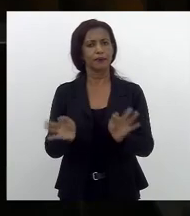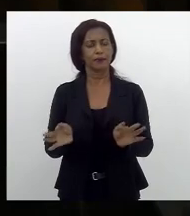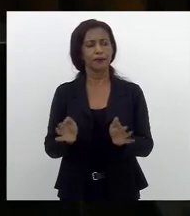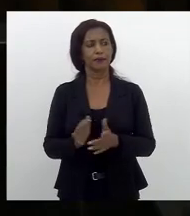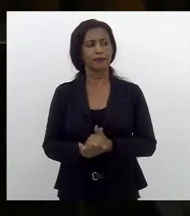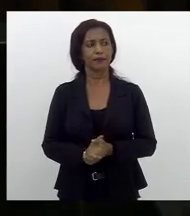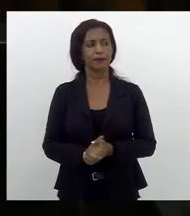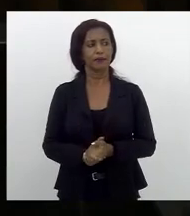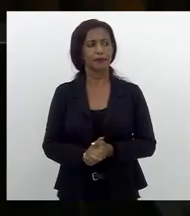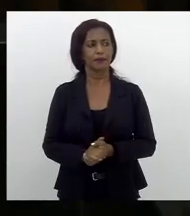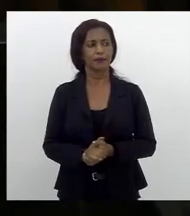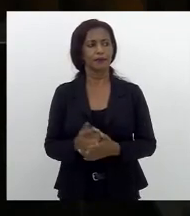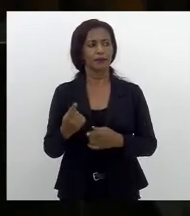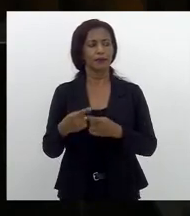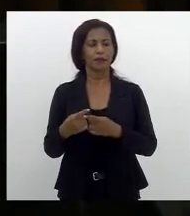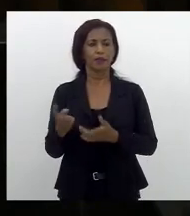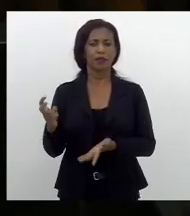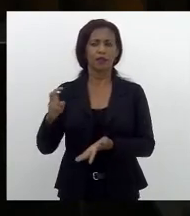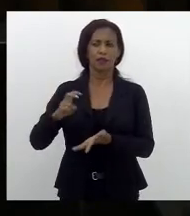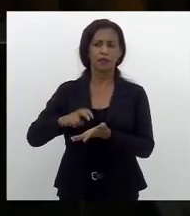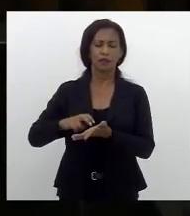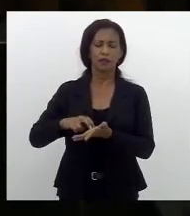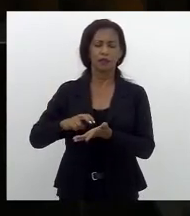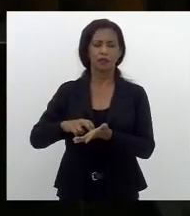eu, durante o dia, recebi